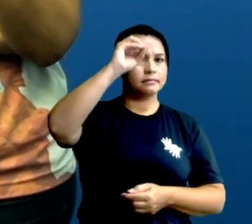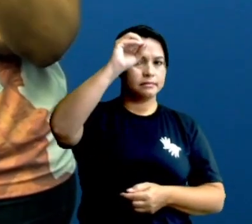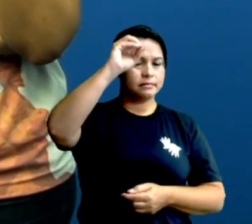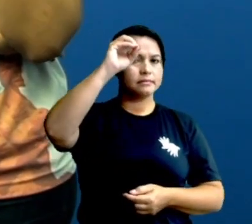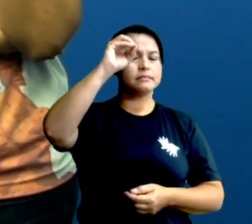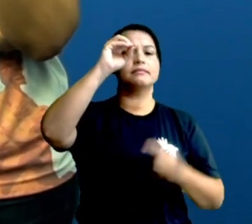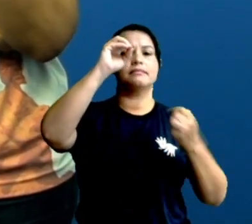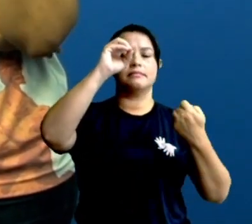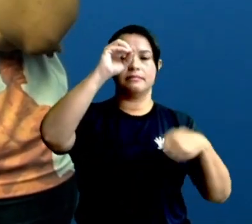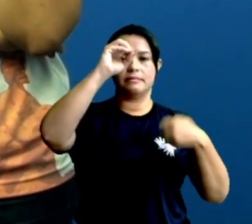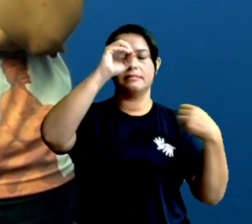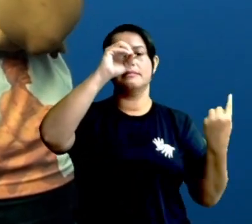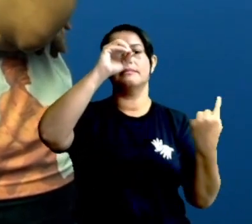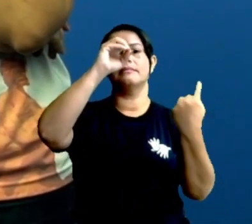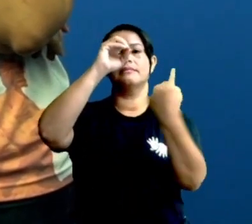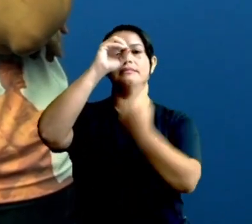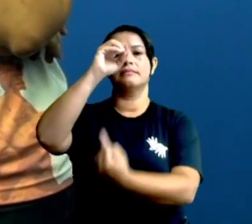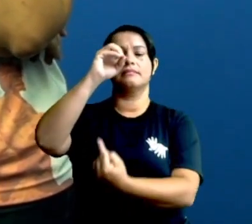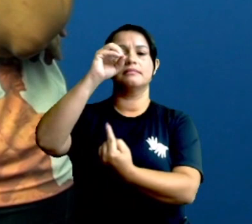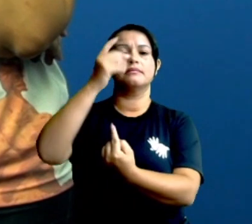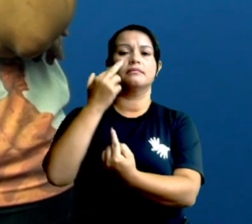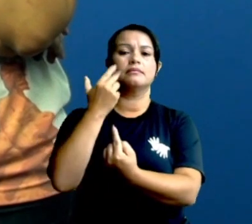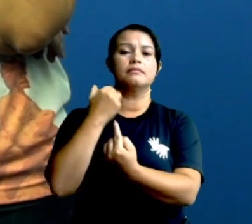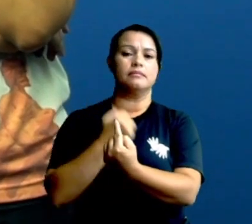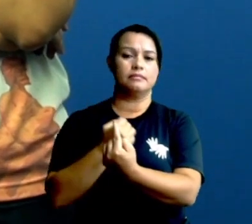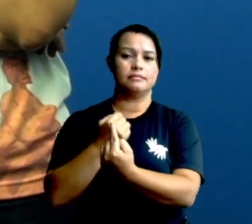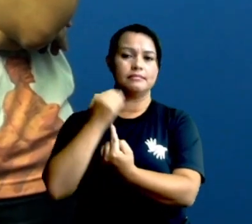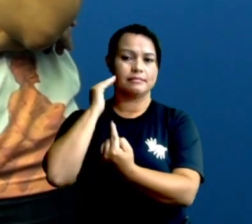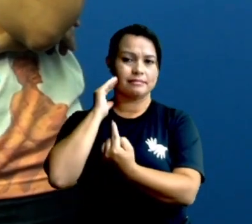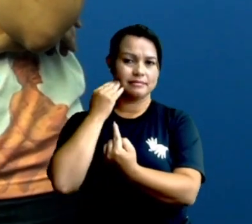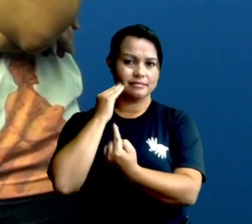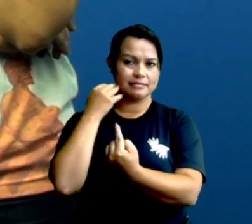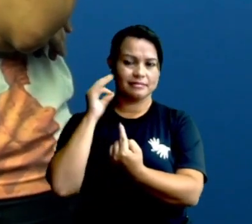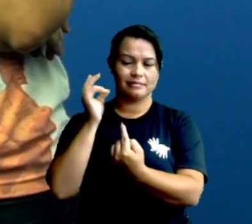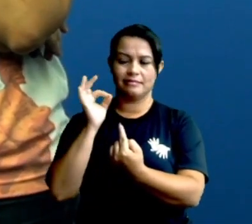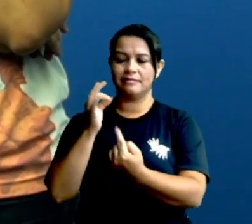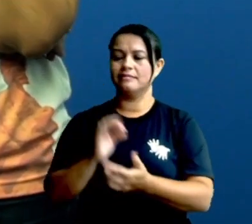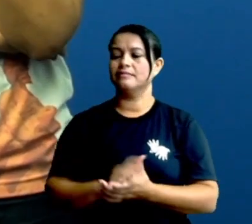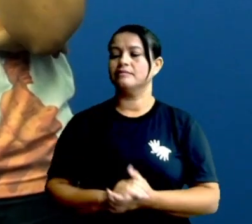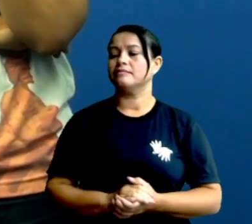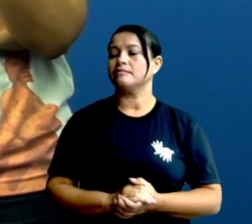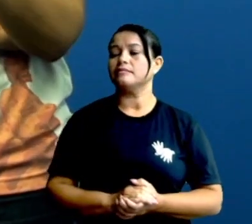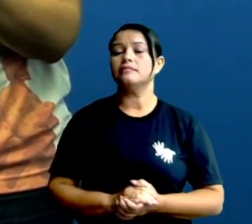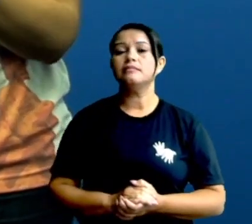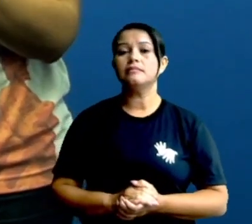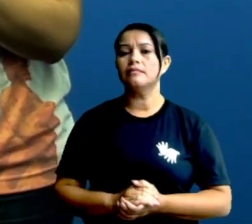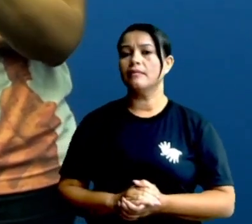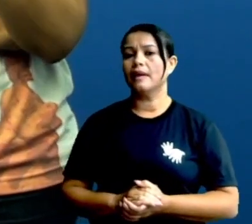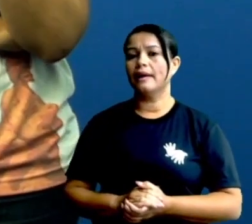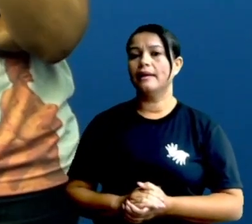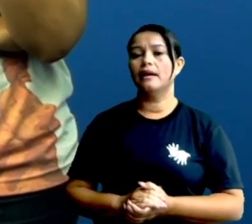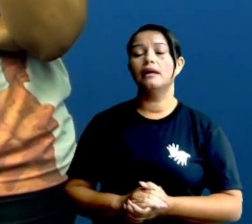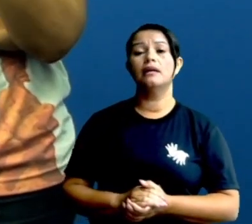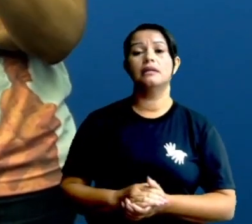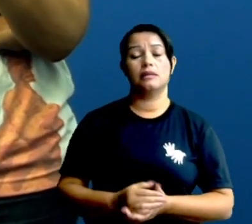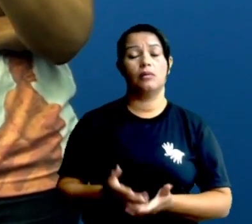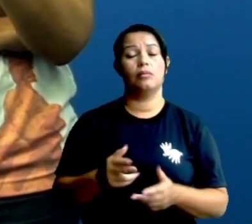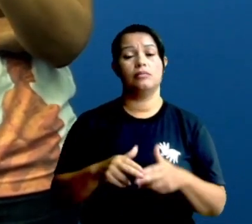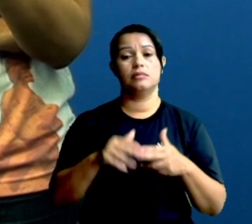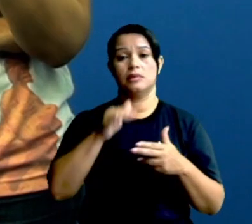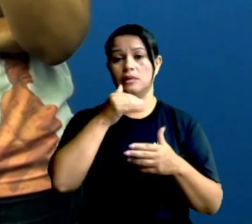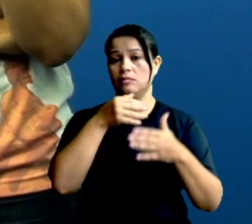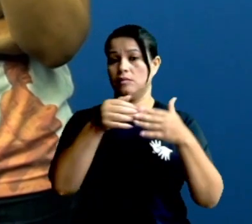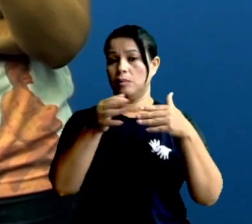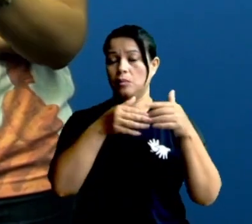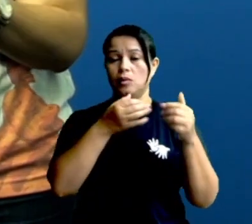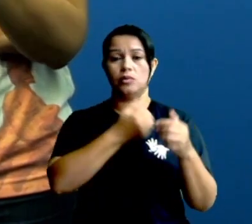a zero, ele sempre vai ser igual a 1, ok? Então, isso implica dizer que não importa o